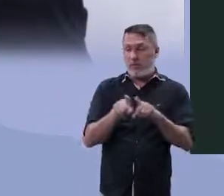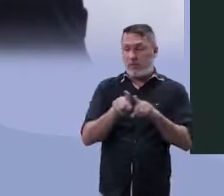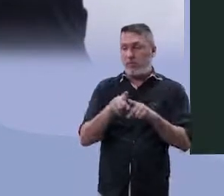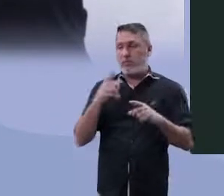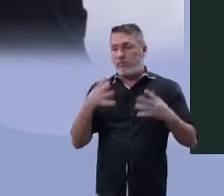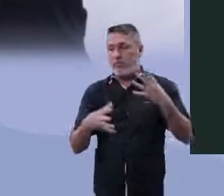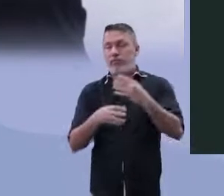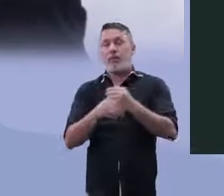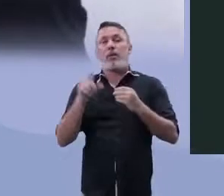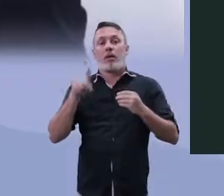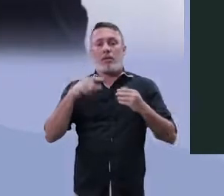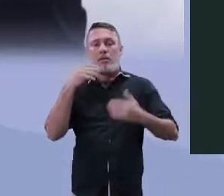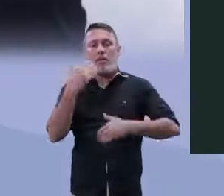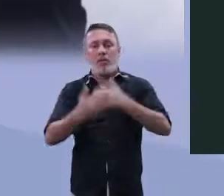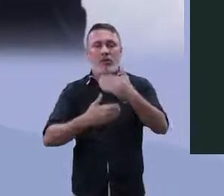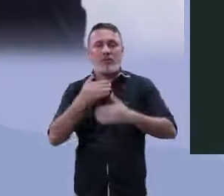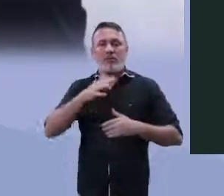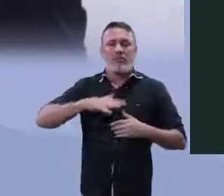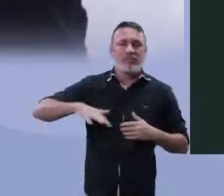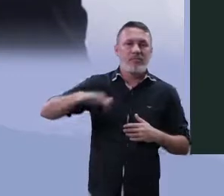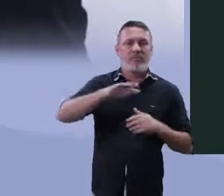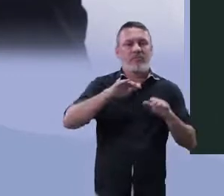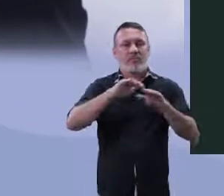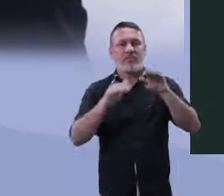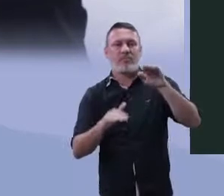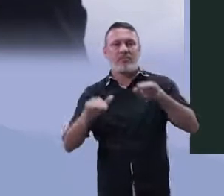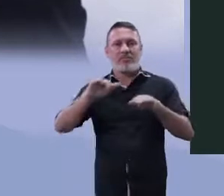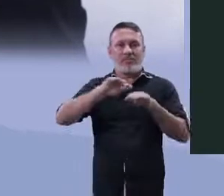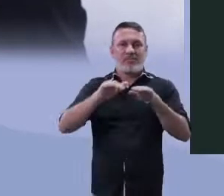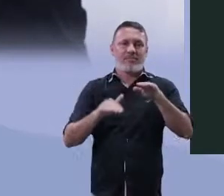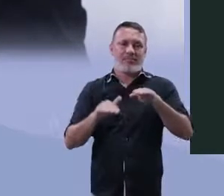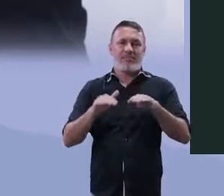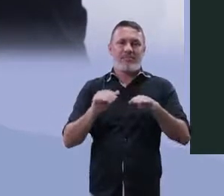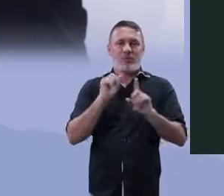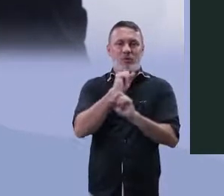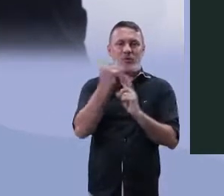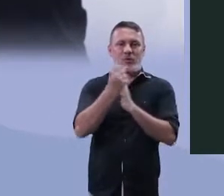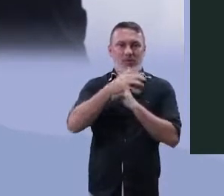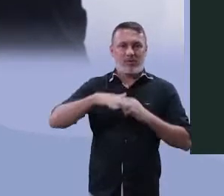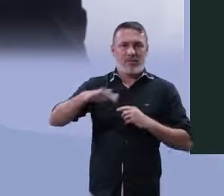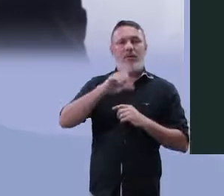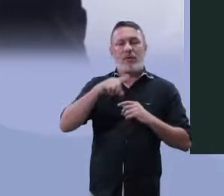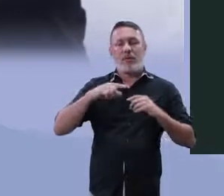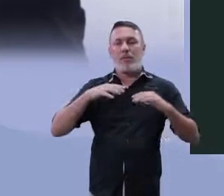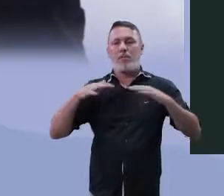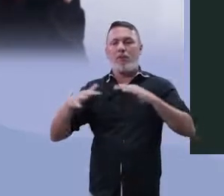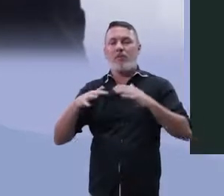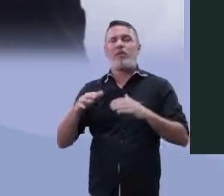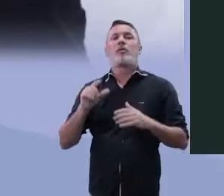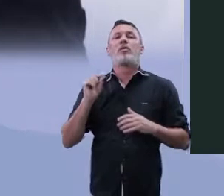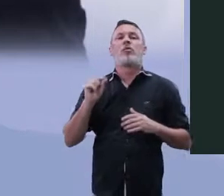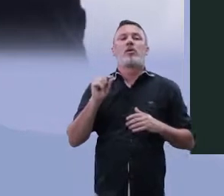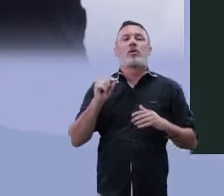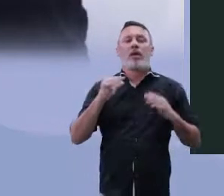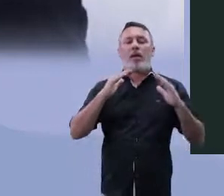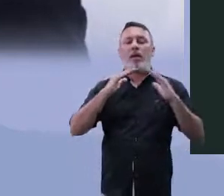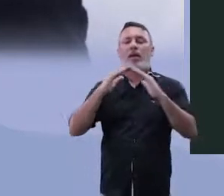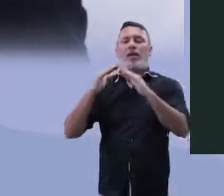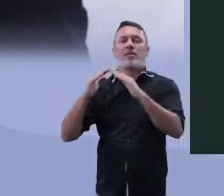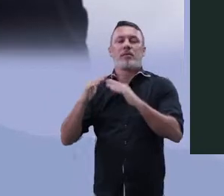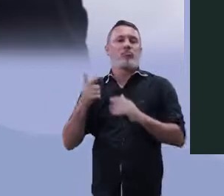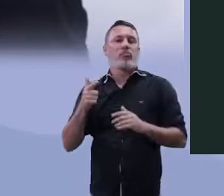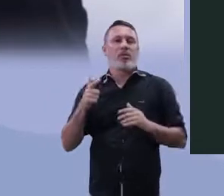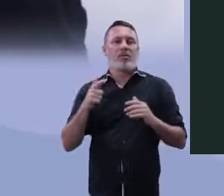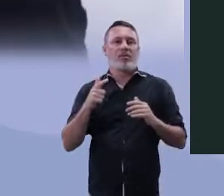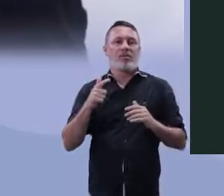novidade resultante do processo de urbanização e da desigualdade nesse processo de urbanização, que é o movimento dos trabalhadores sem teto em